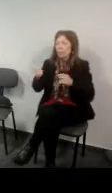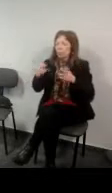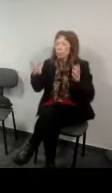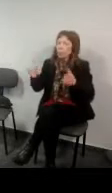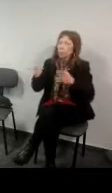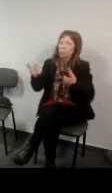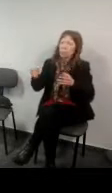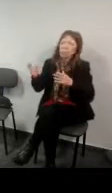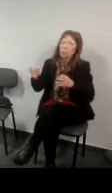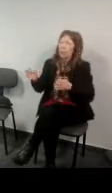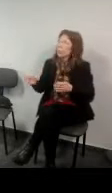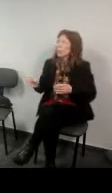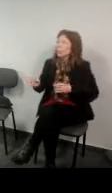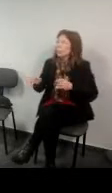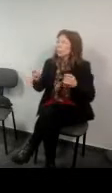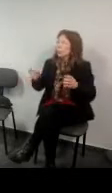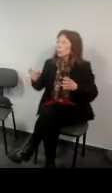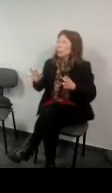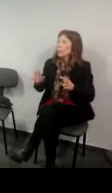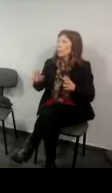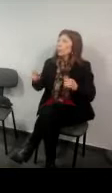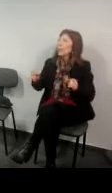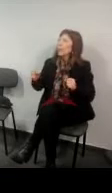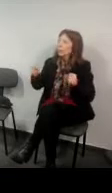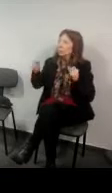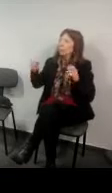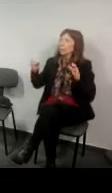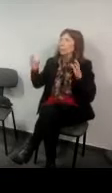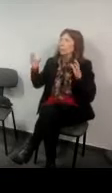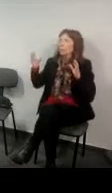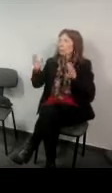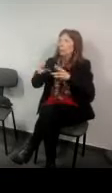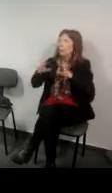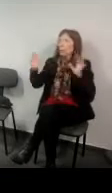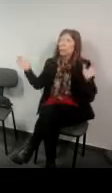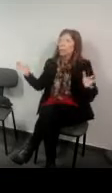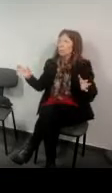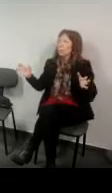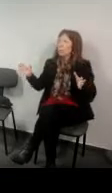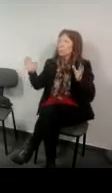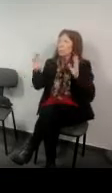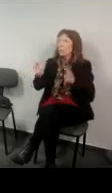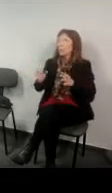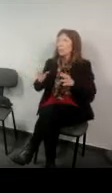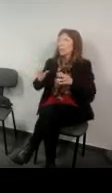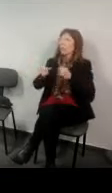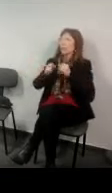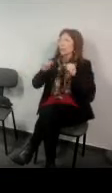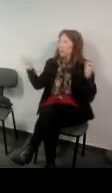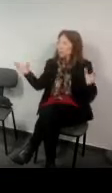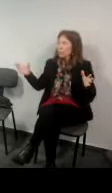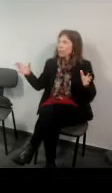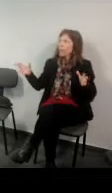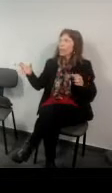dor aguda, 2 dias que está com isso só. Então, às vezes não tem outra coisa, é só isso. Aí